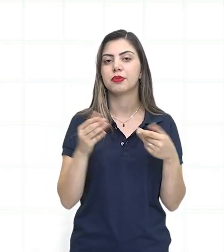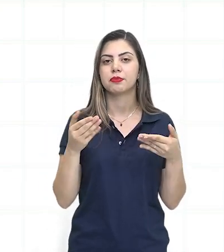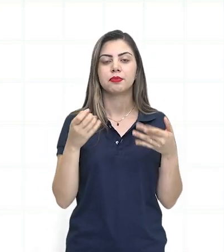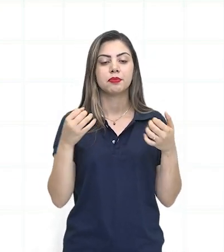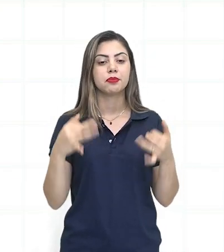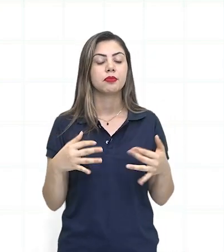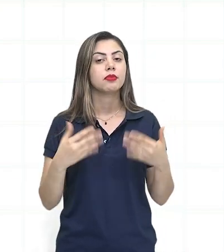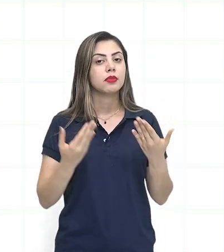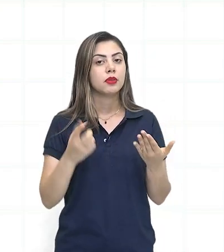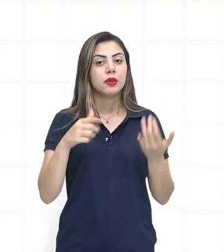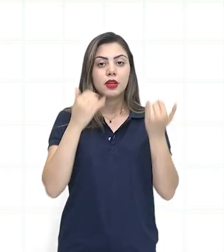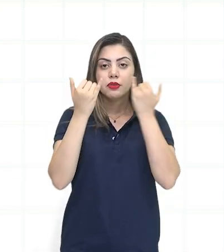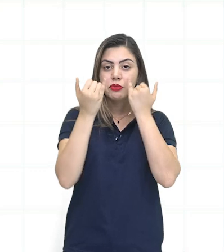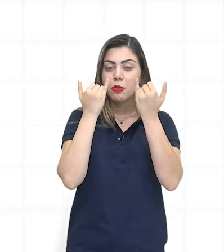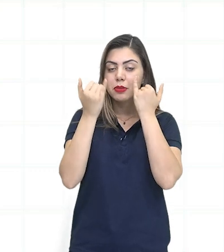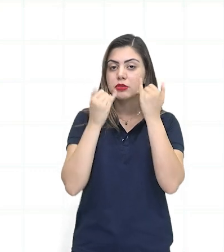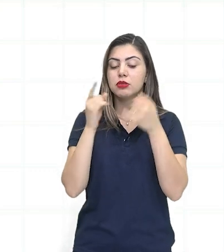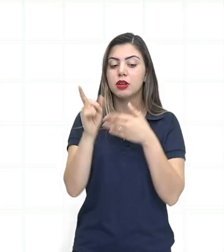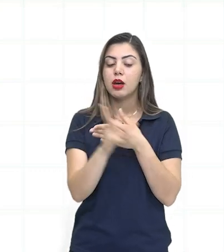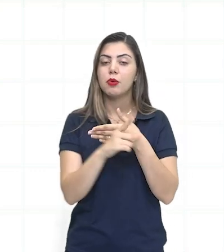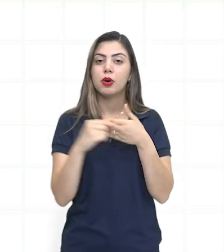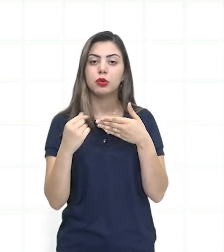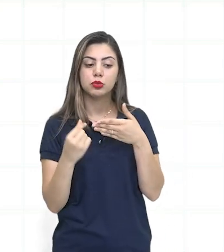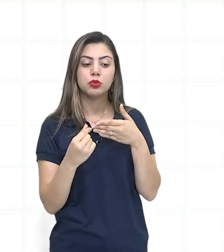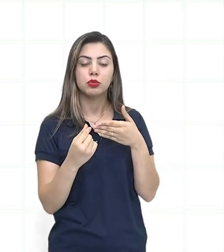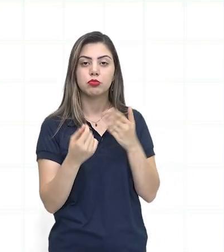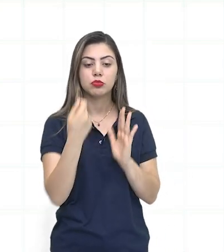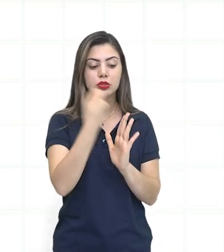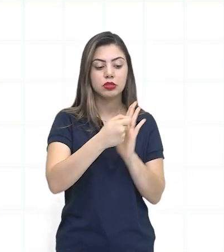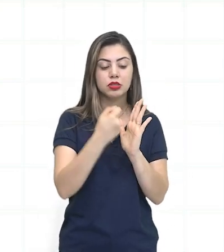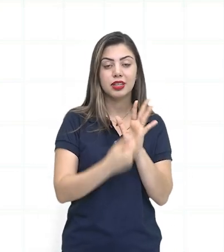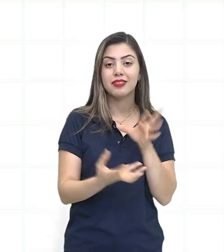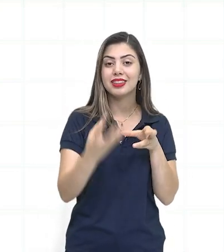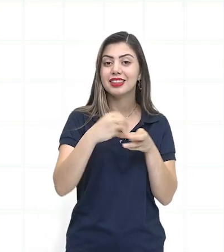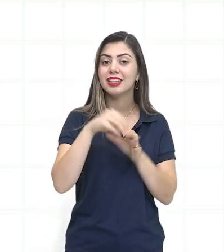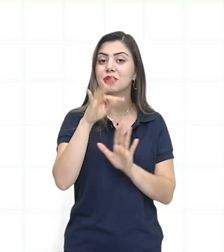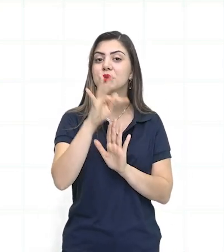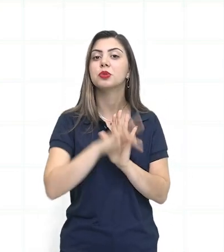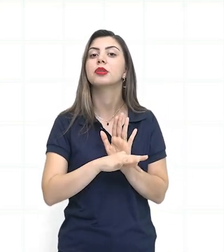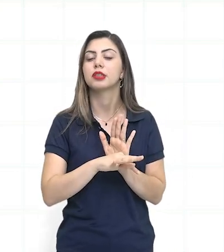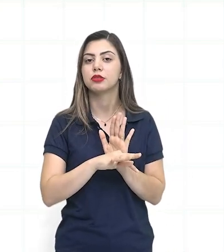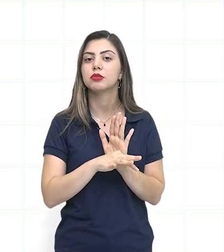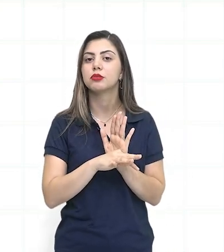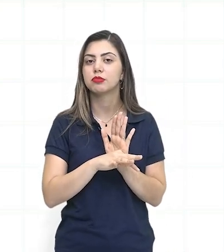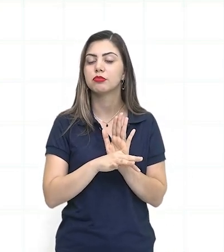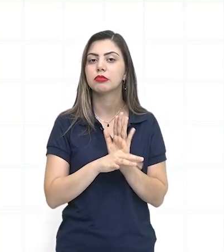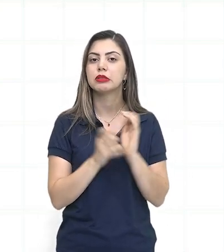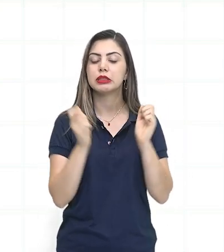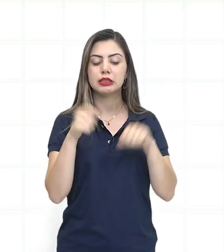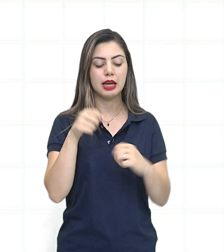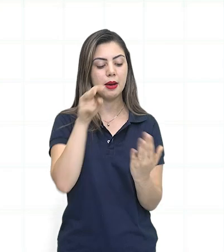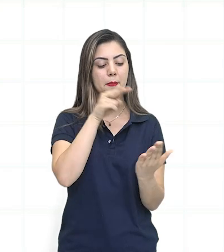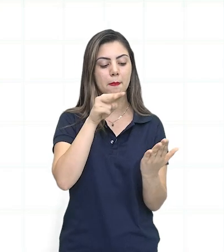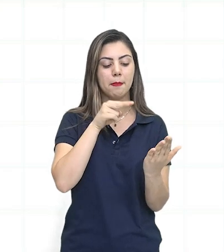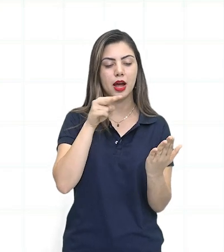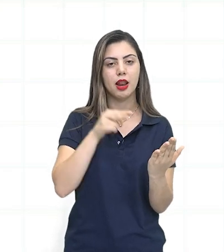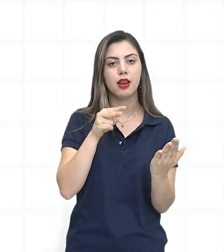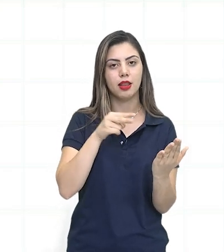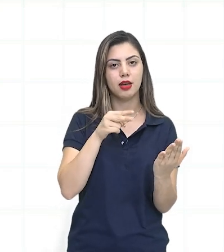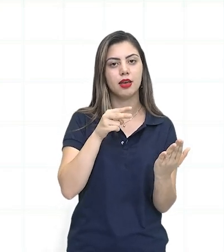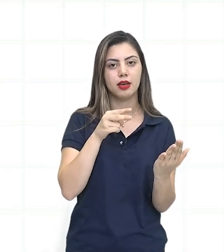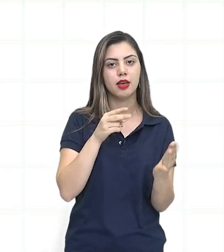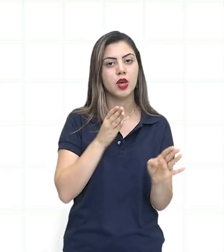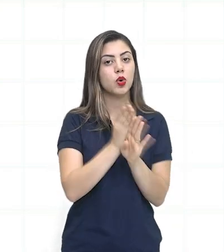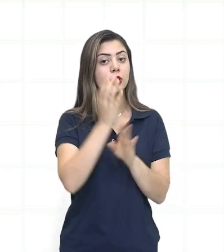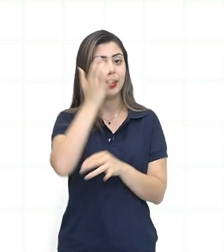o autor do texto expressa com todas as letras no próprio texto. Ou seja, elas